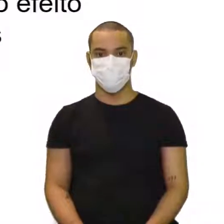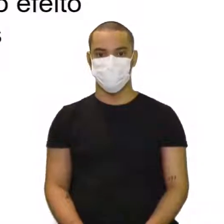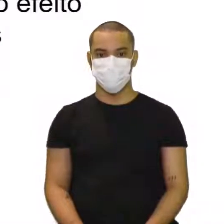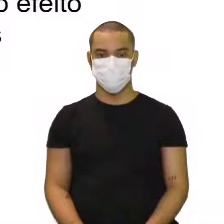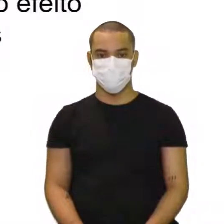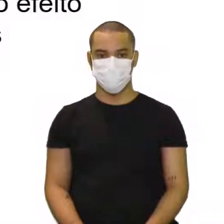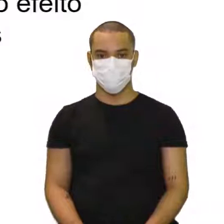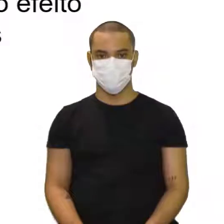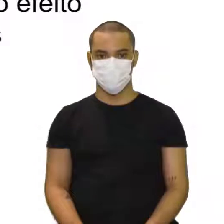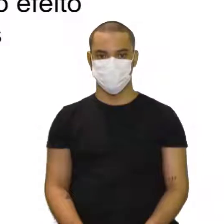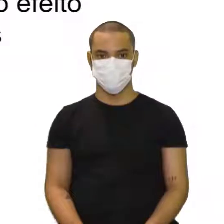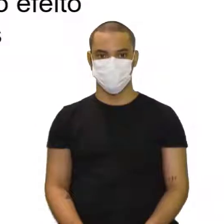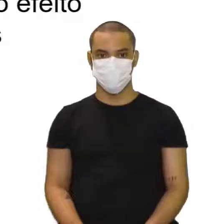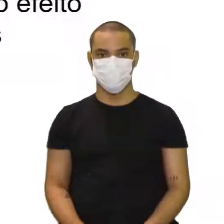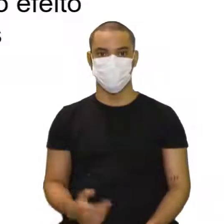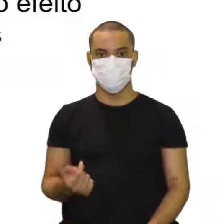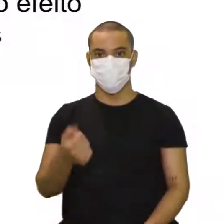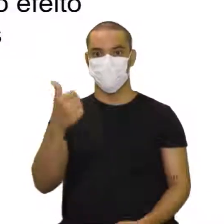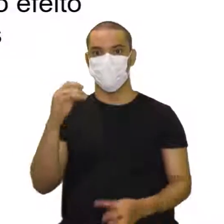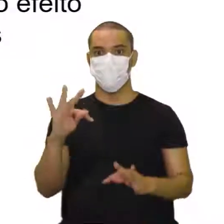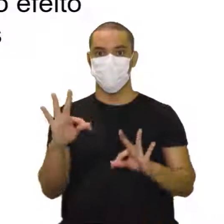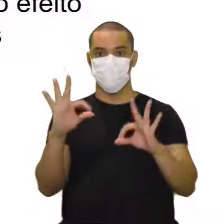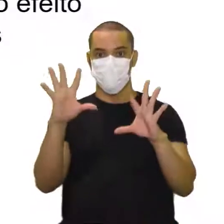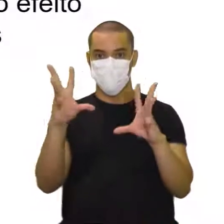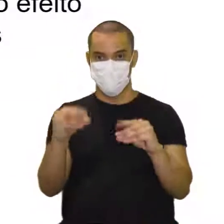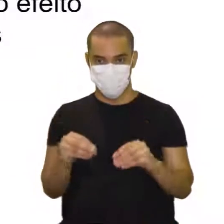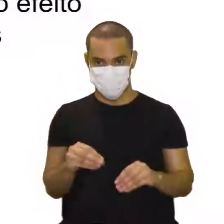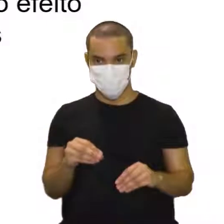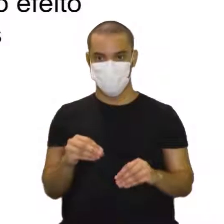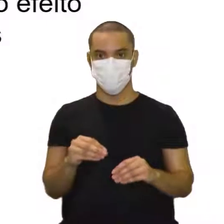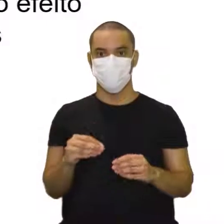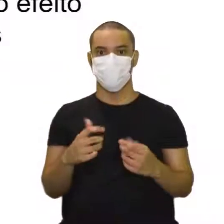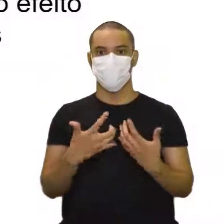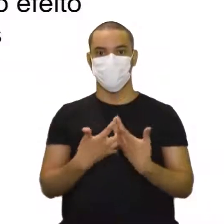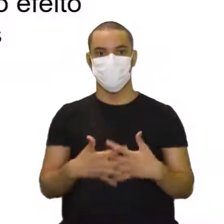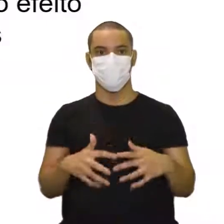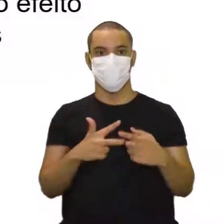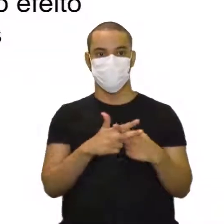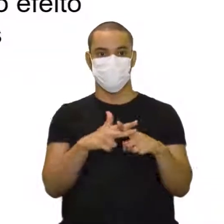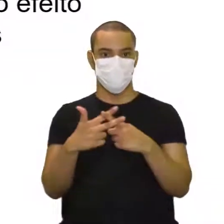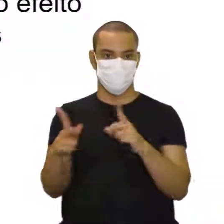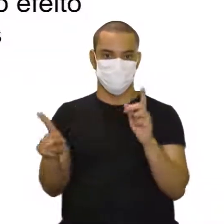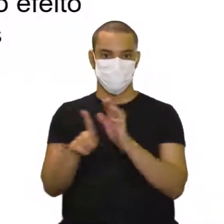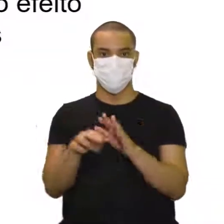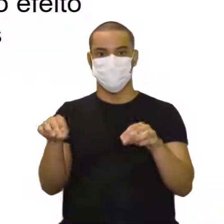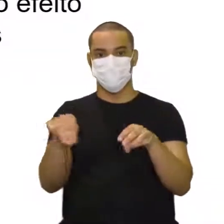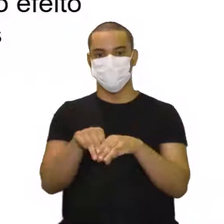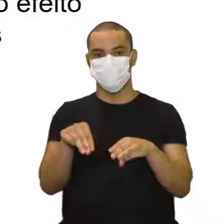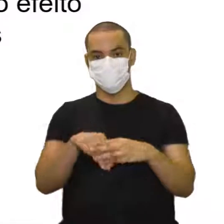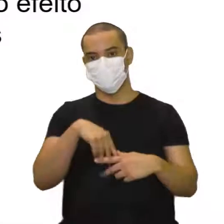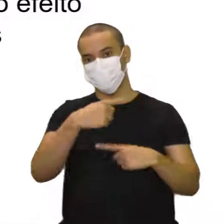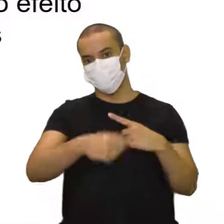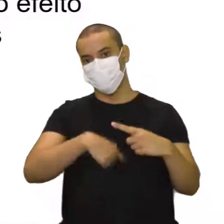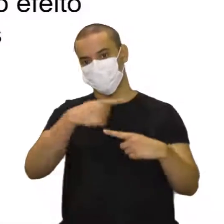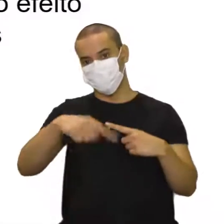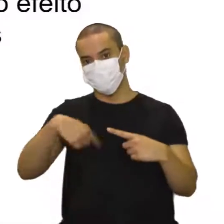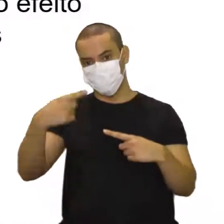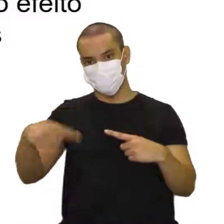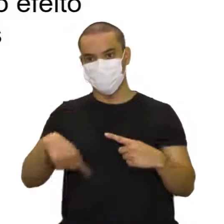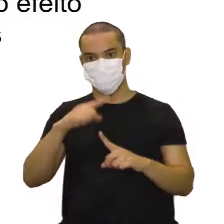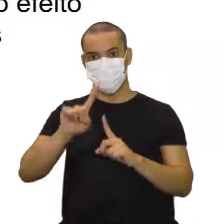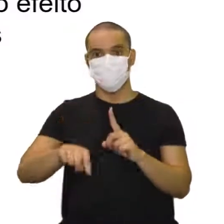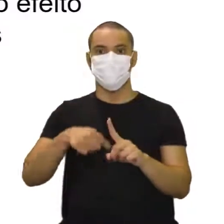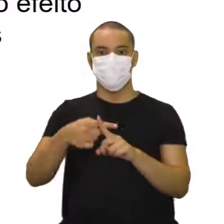Em quase todas as configurações de canhões magnéticos, as espiras e